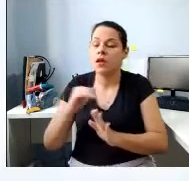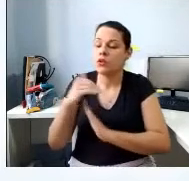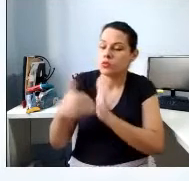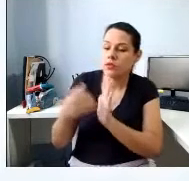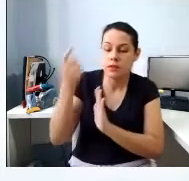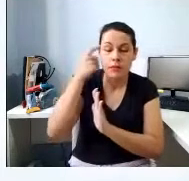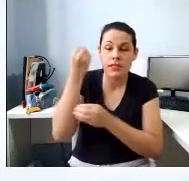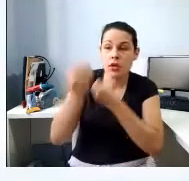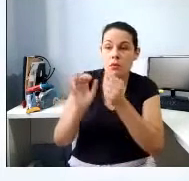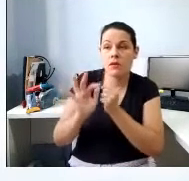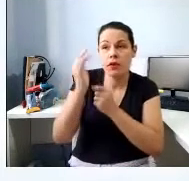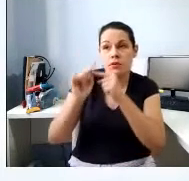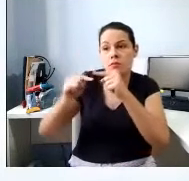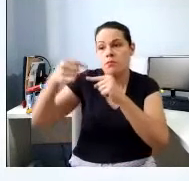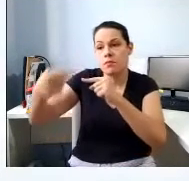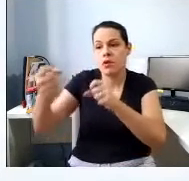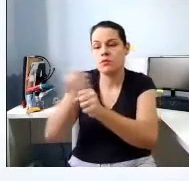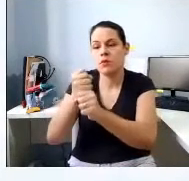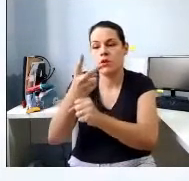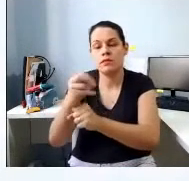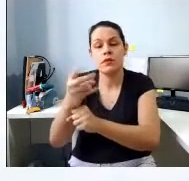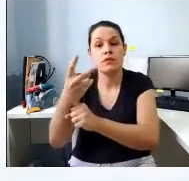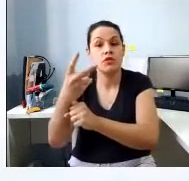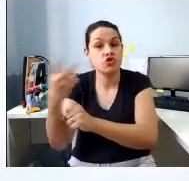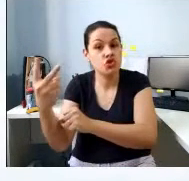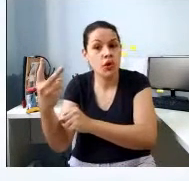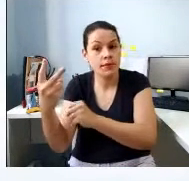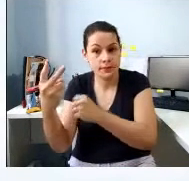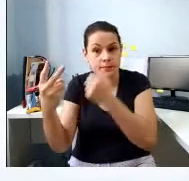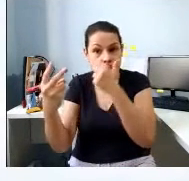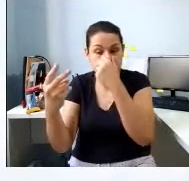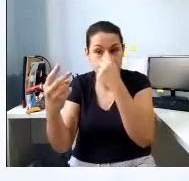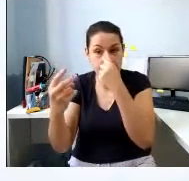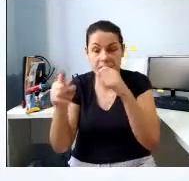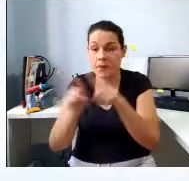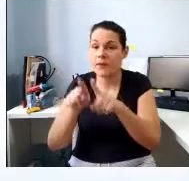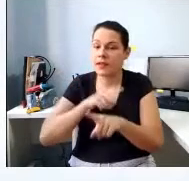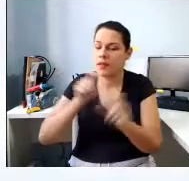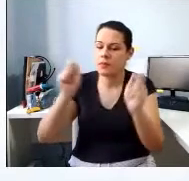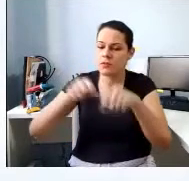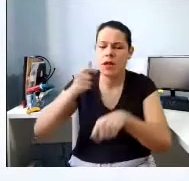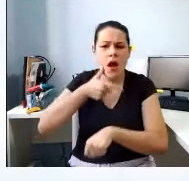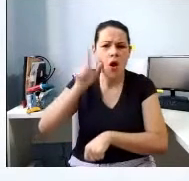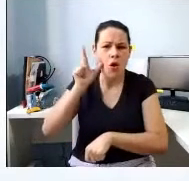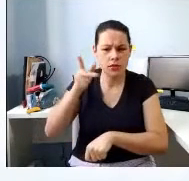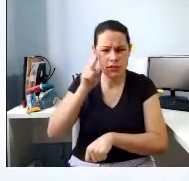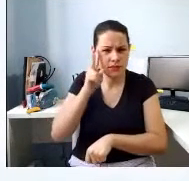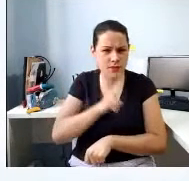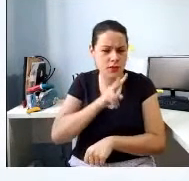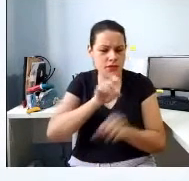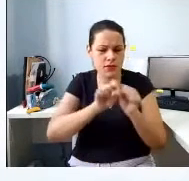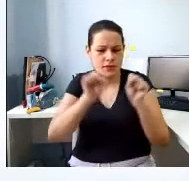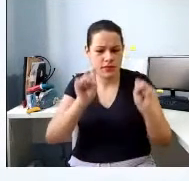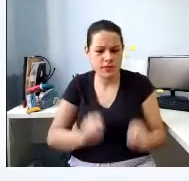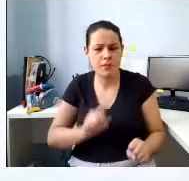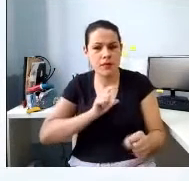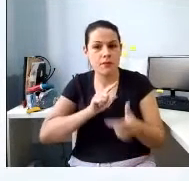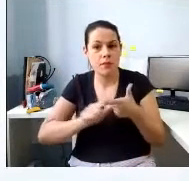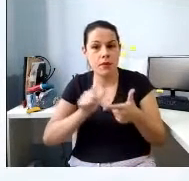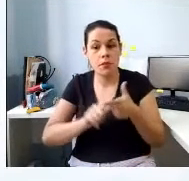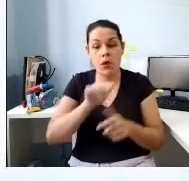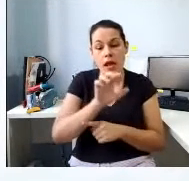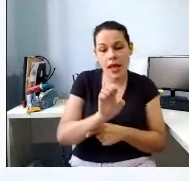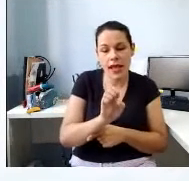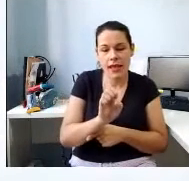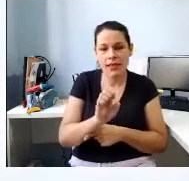2022. Ao mesmo tempo, a possibilidade, ontem o sistema ficou bastante instável, né? O e-título não funcionou,